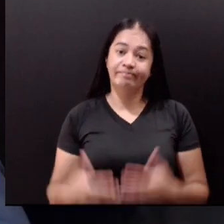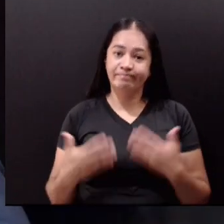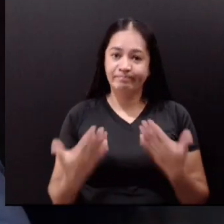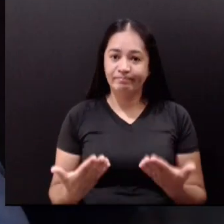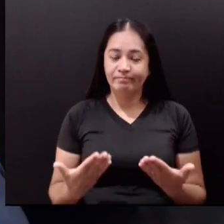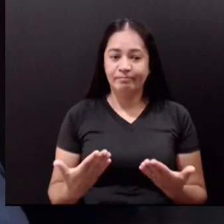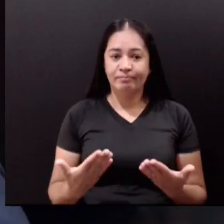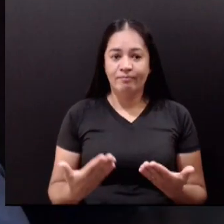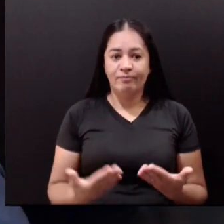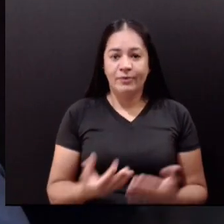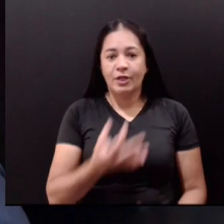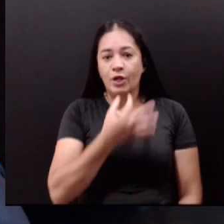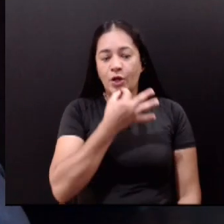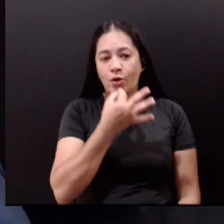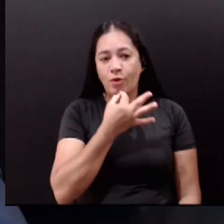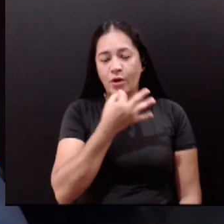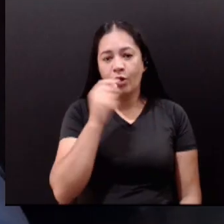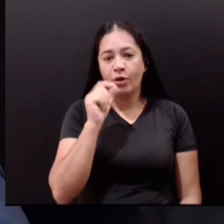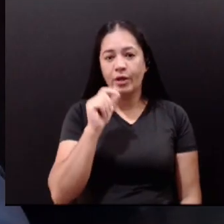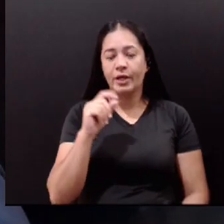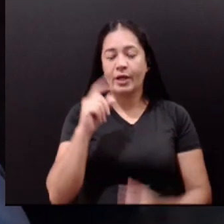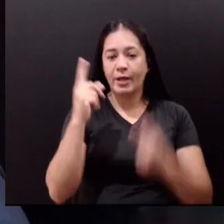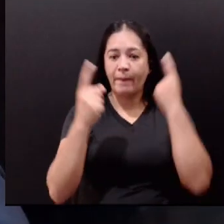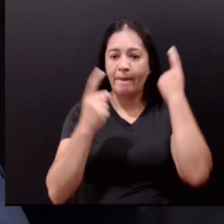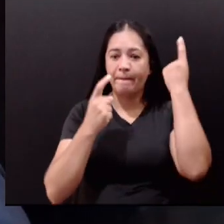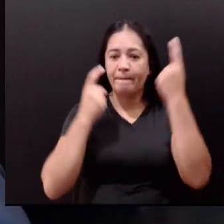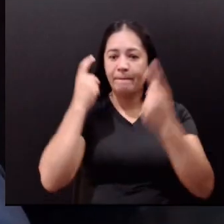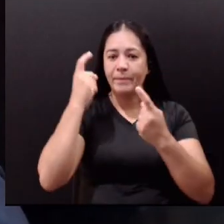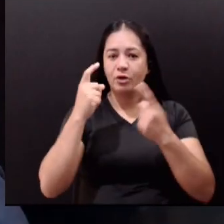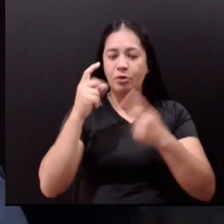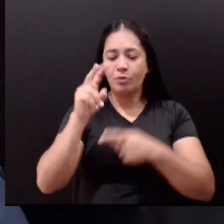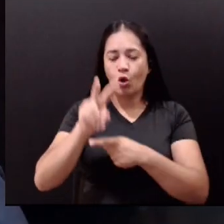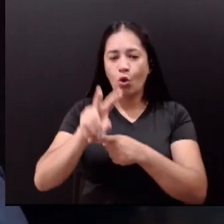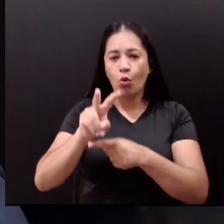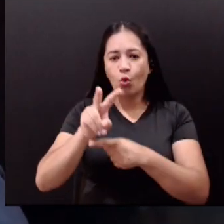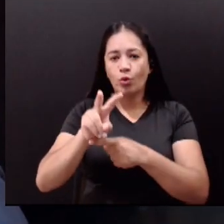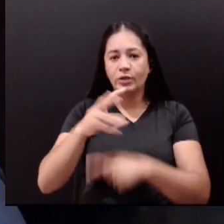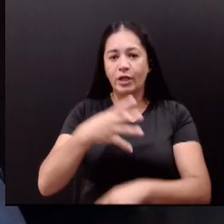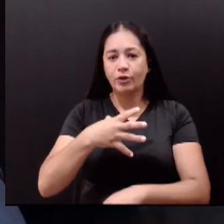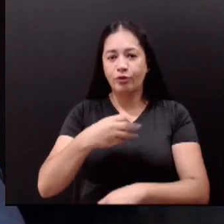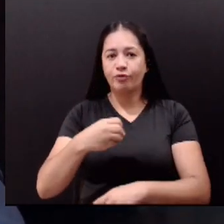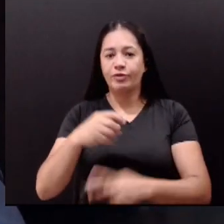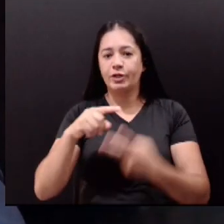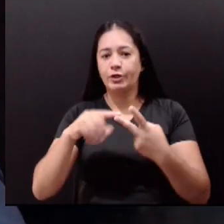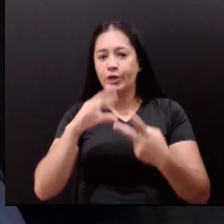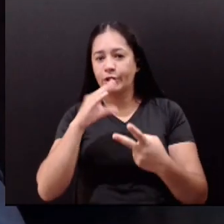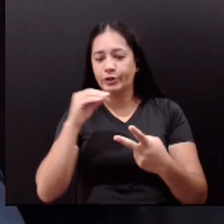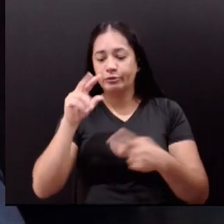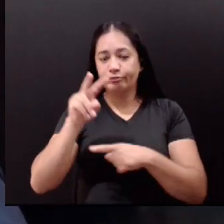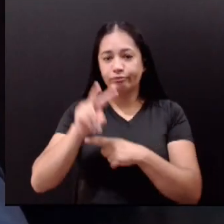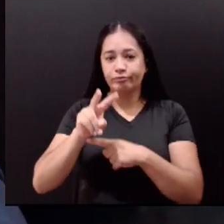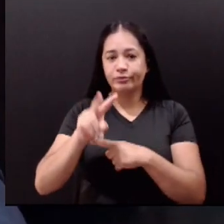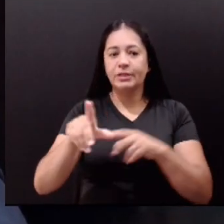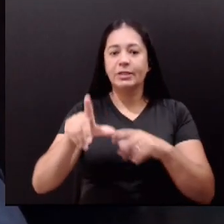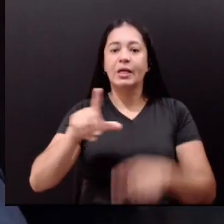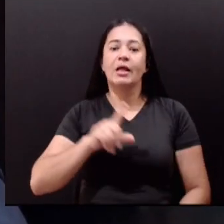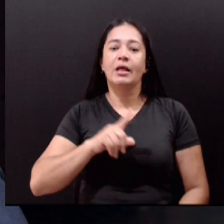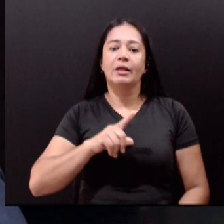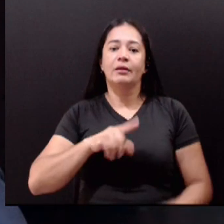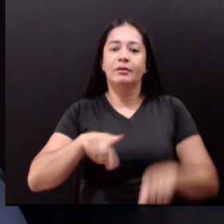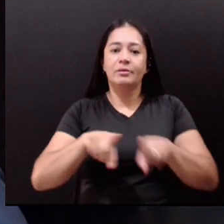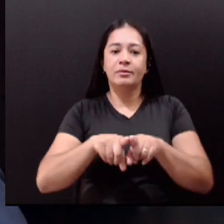além de se preocupar com a proteção do filho, do adolescente, existe também a necessidade do pai